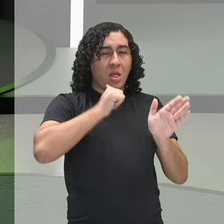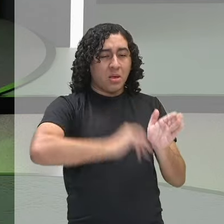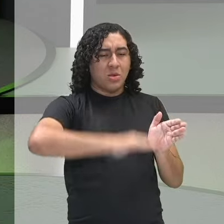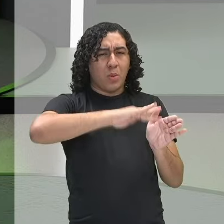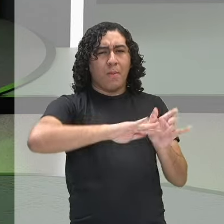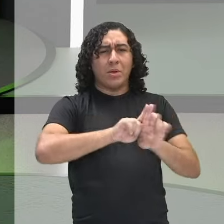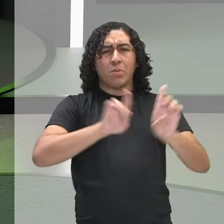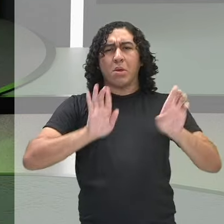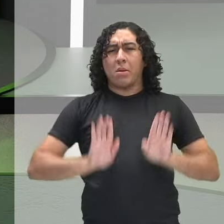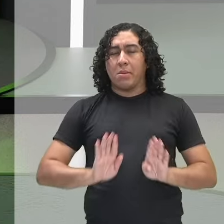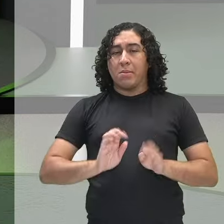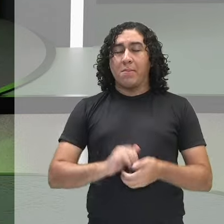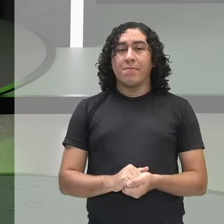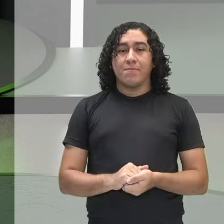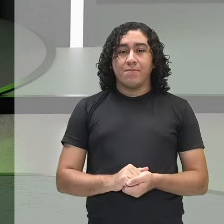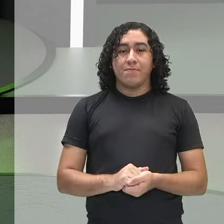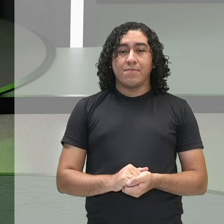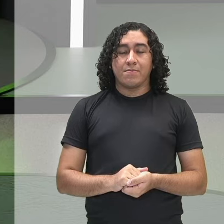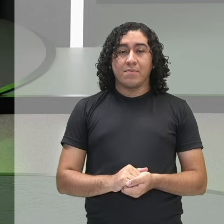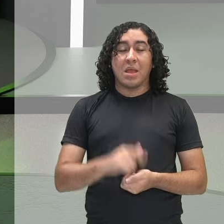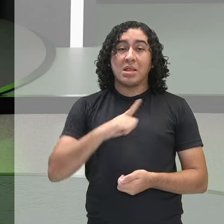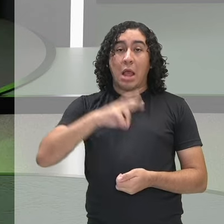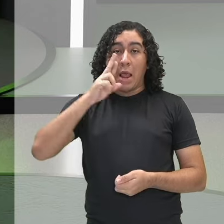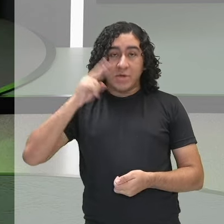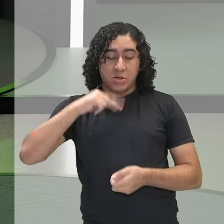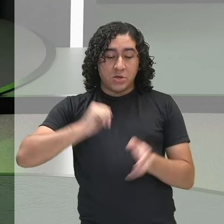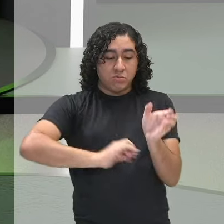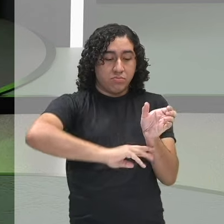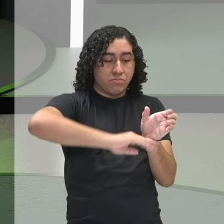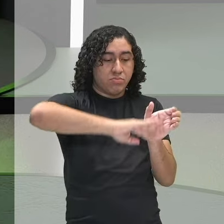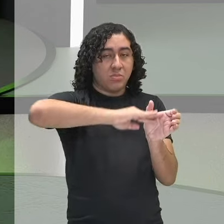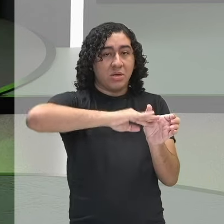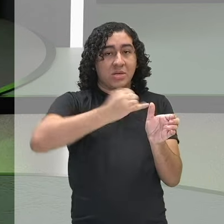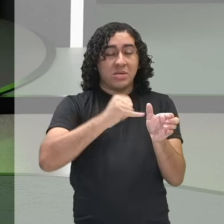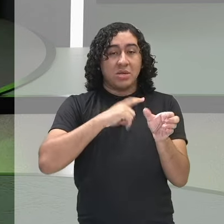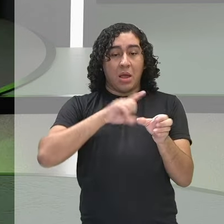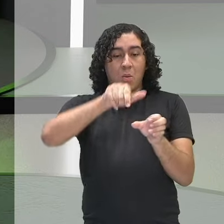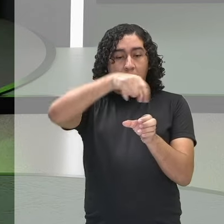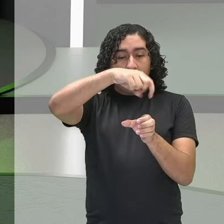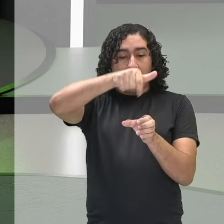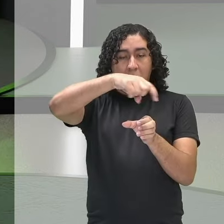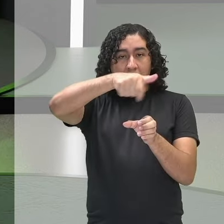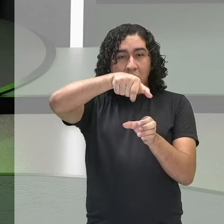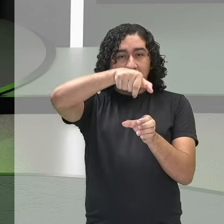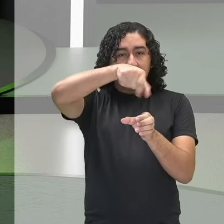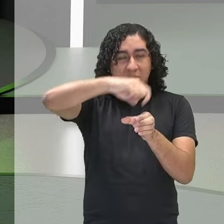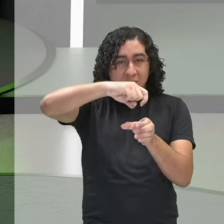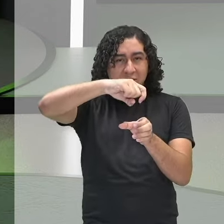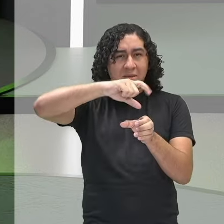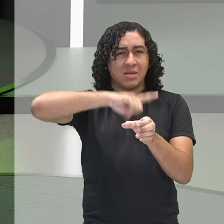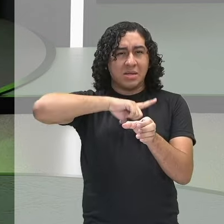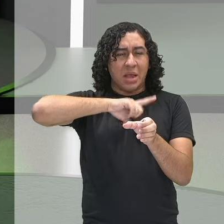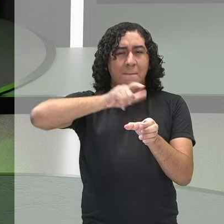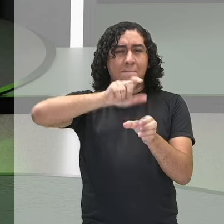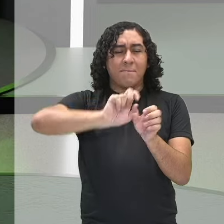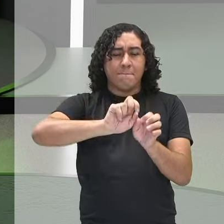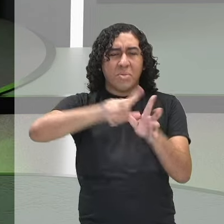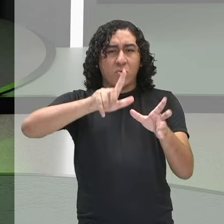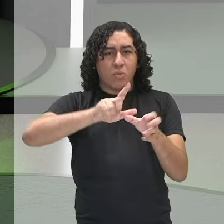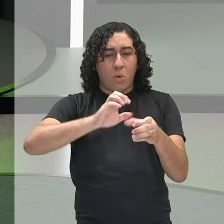Vamos lá. Pega um refrigerante. E o refrigerante, quando você vai abrir ele não faz um barulho? Esse barulho é